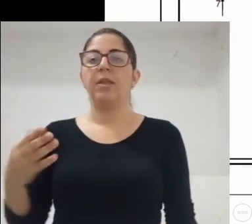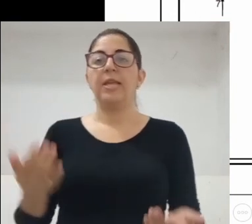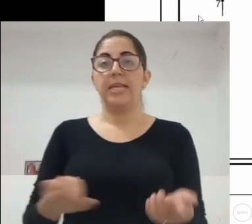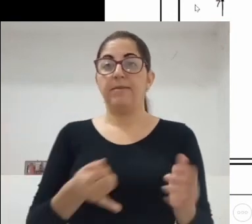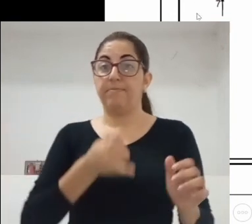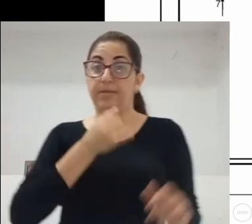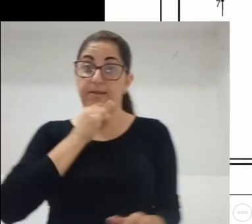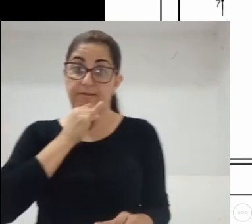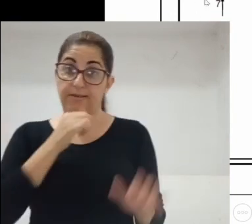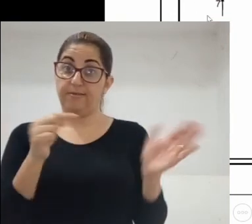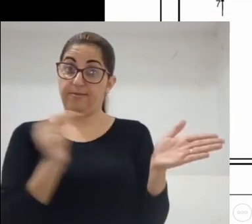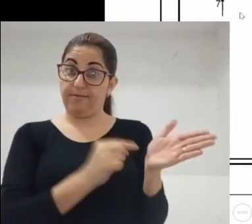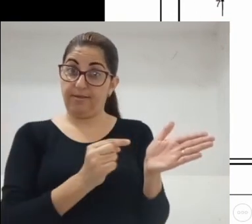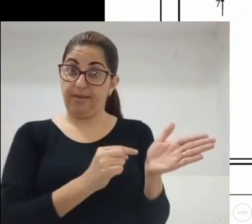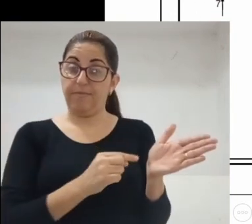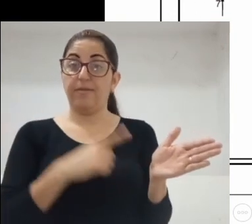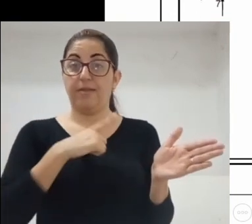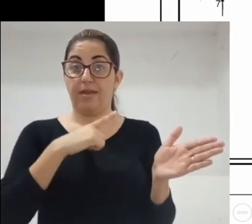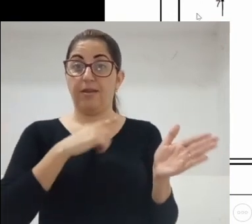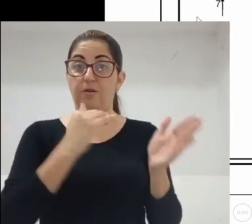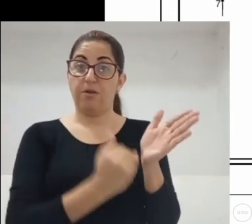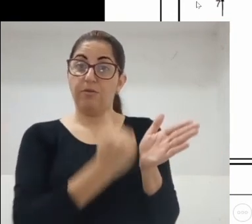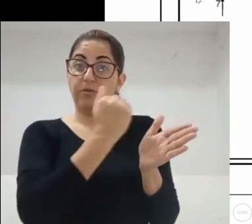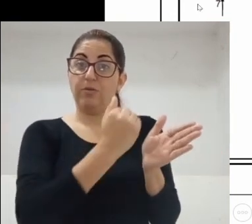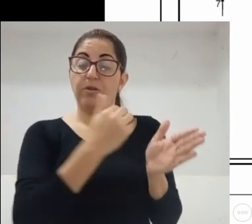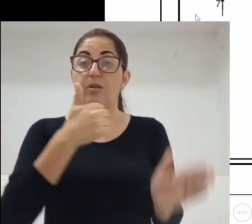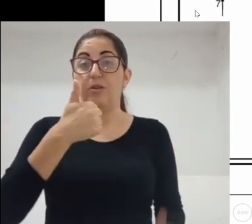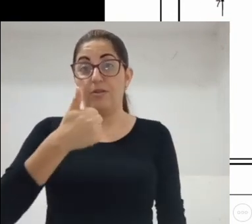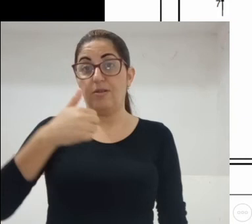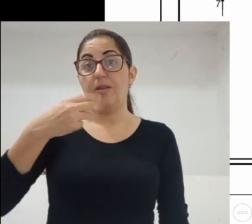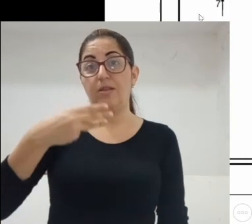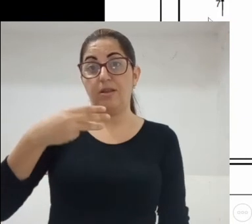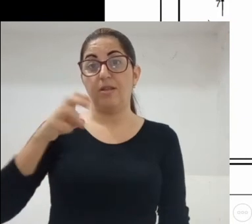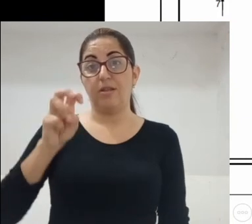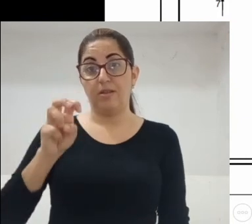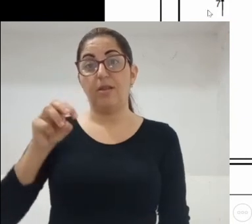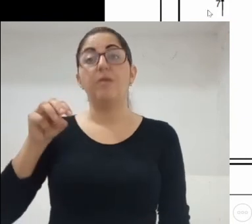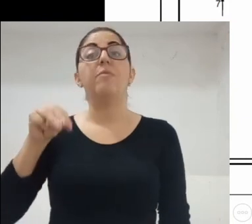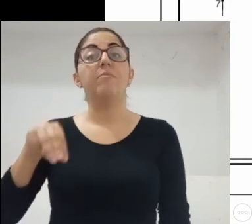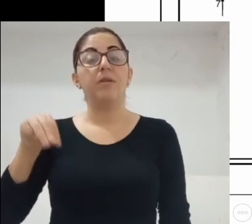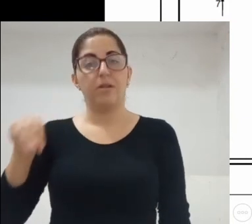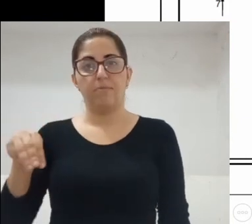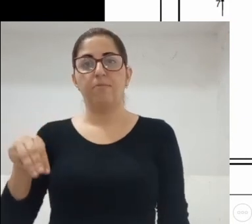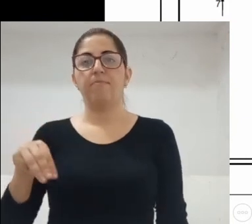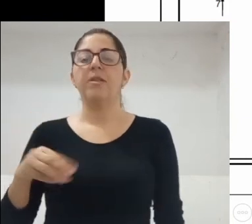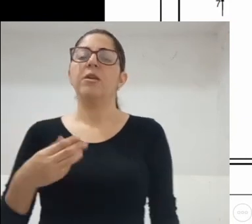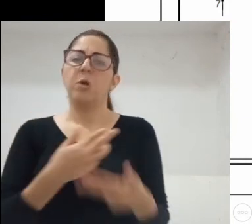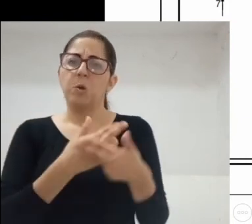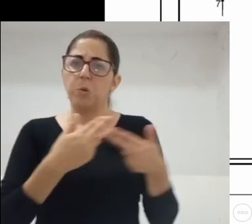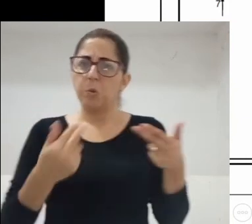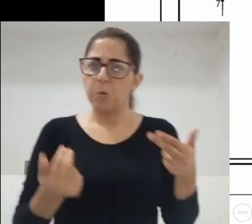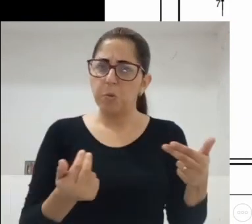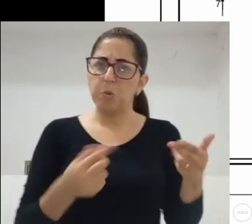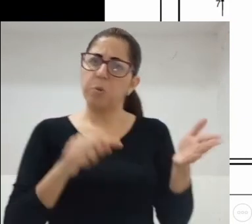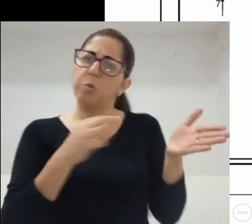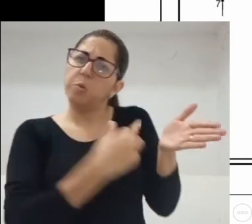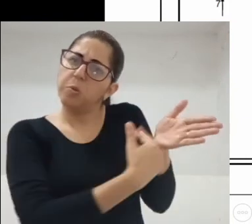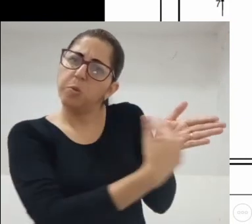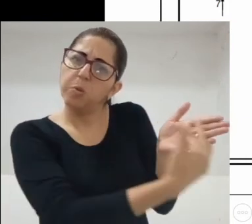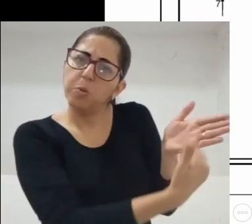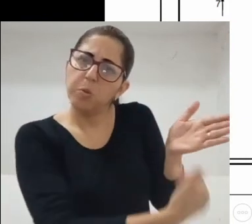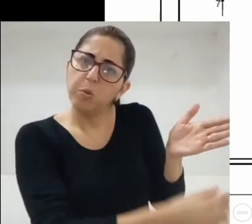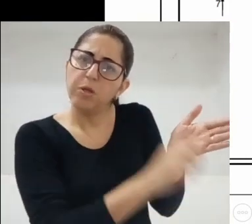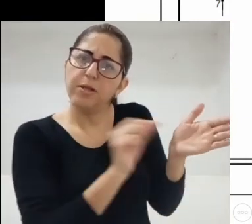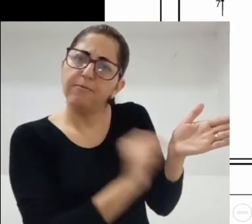e nesse caso, desse exemplo, ela está com uma altura de 35 milímetros, certo? Então, ele